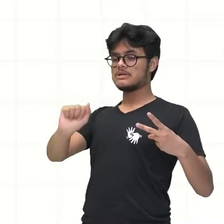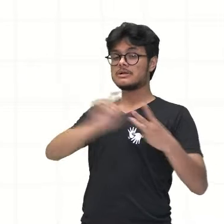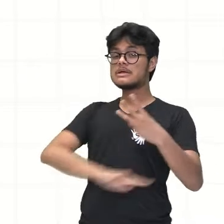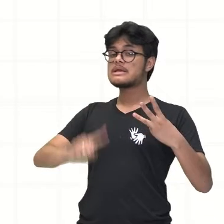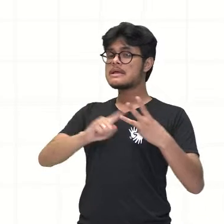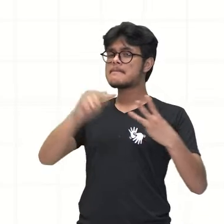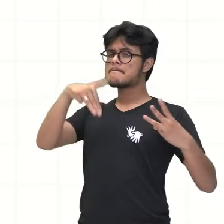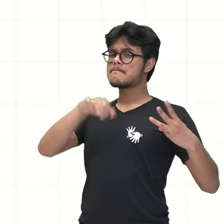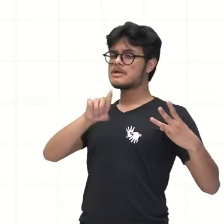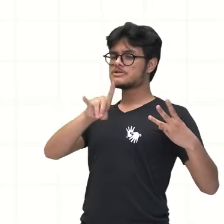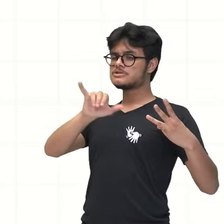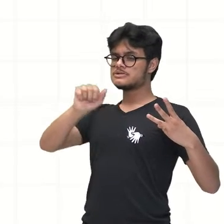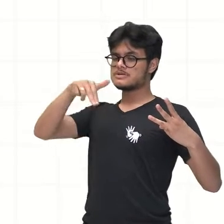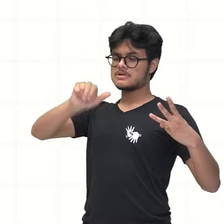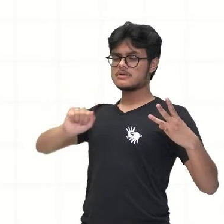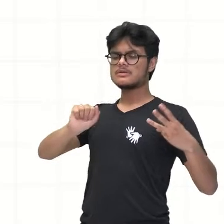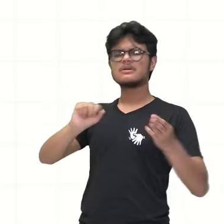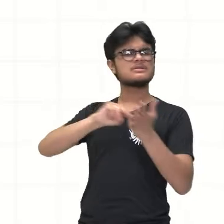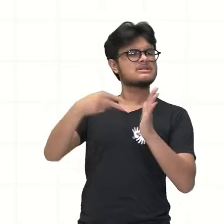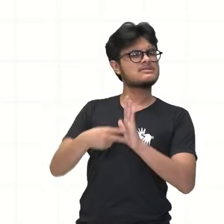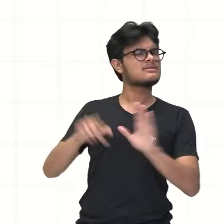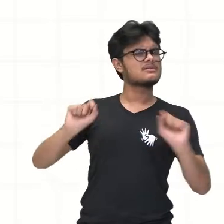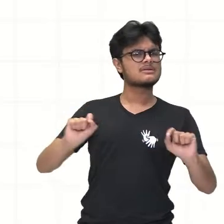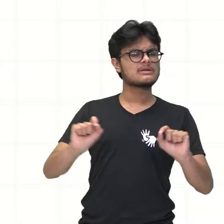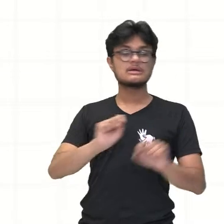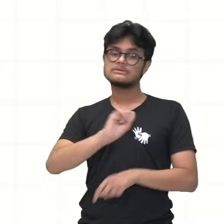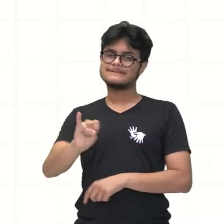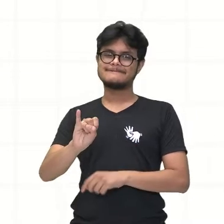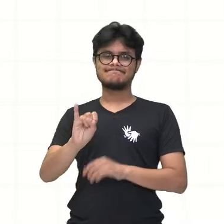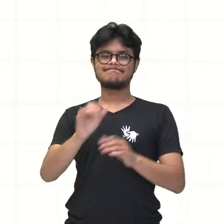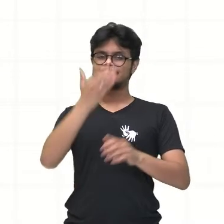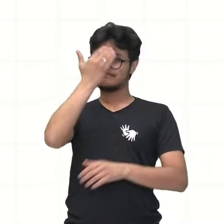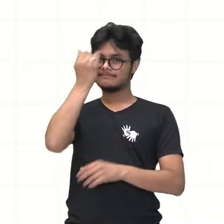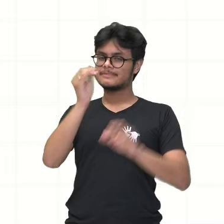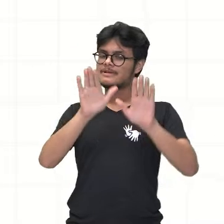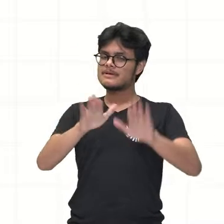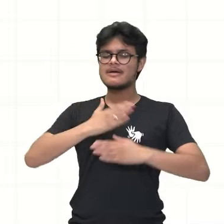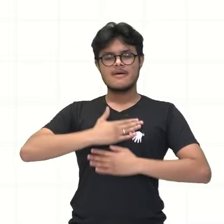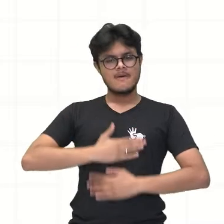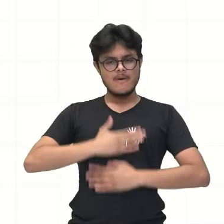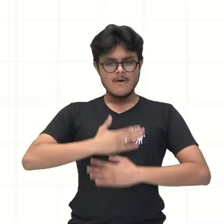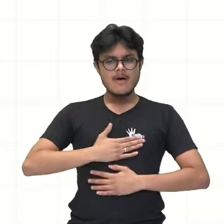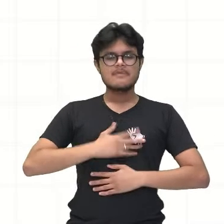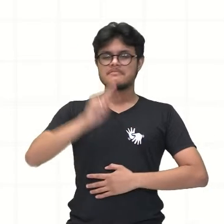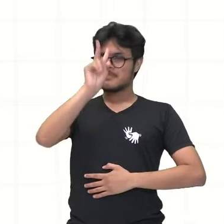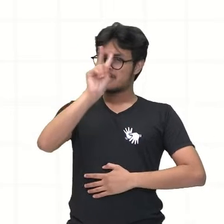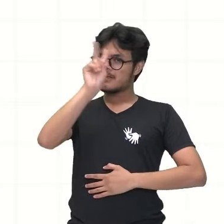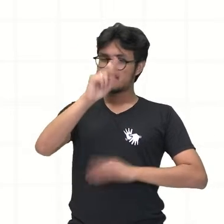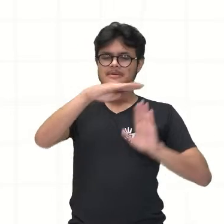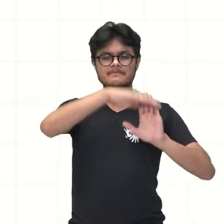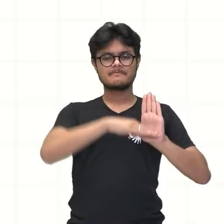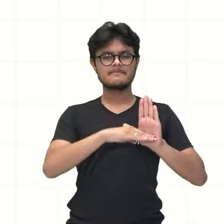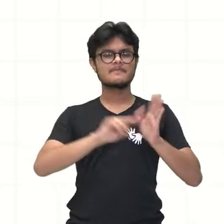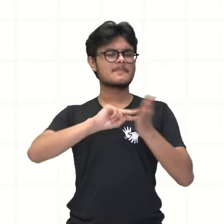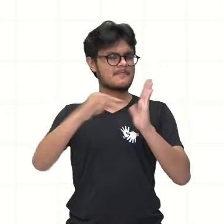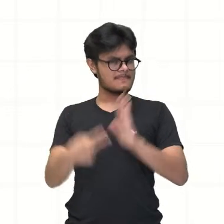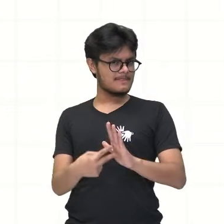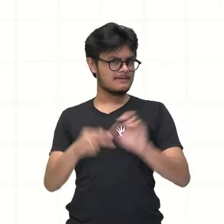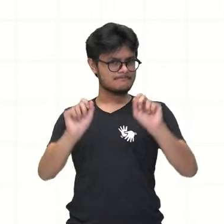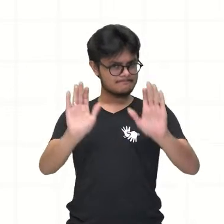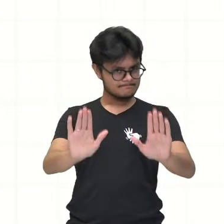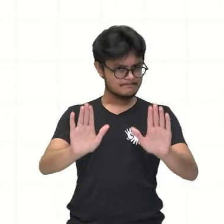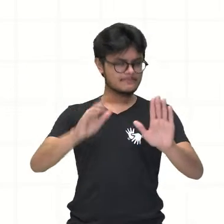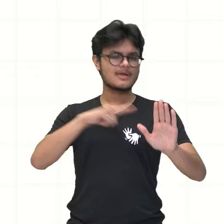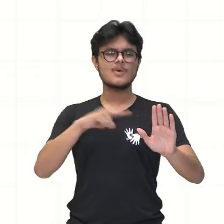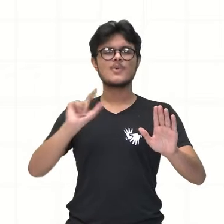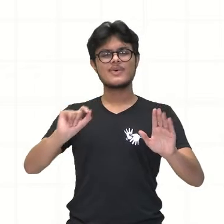mediana, né? Então, se você não se recorda, né, vamos fazer aqui um breve resumo do